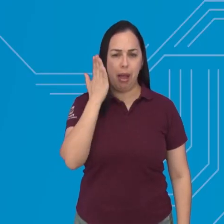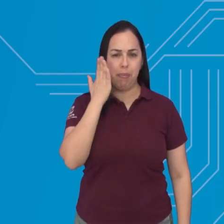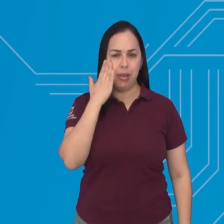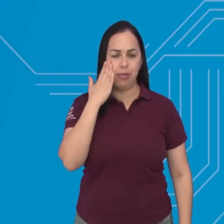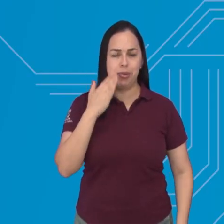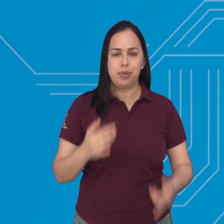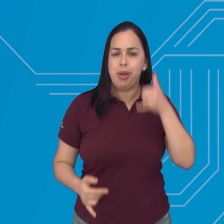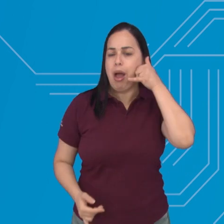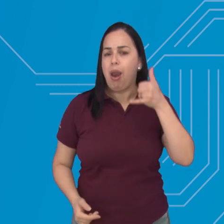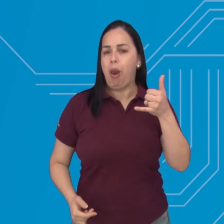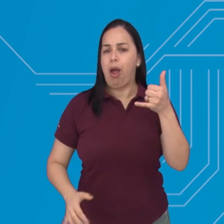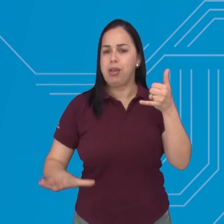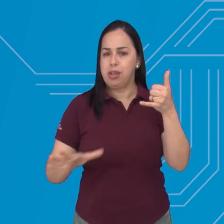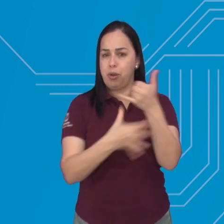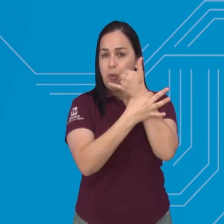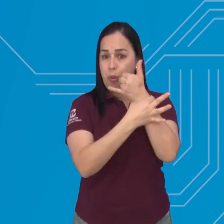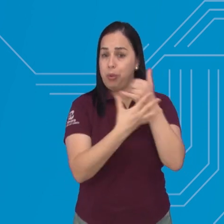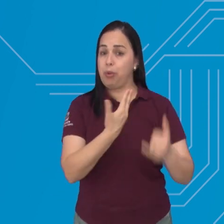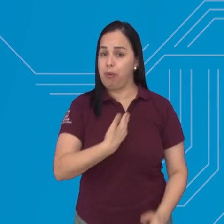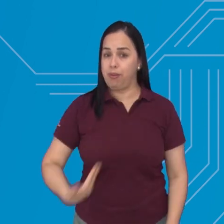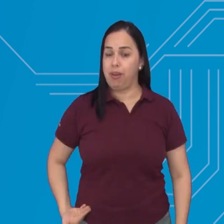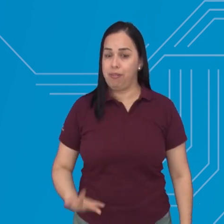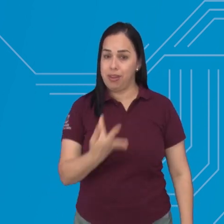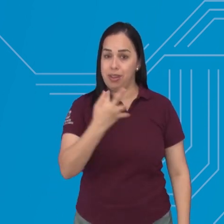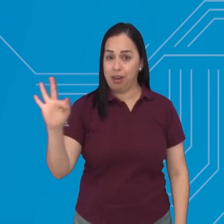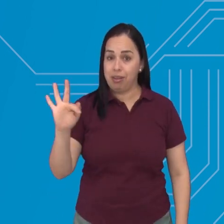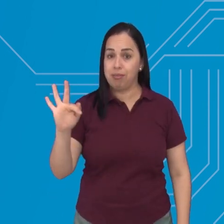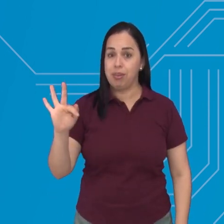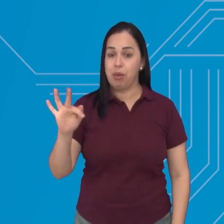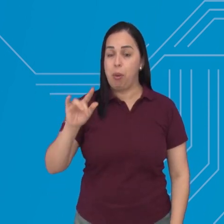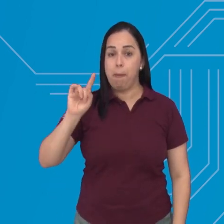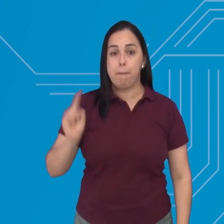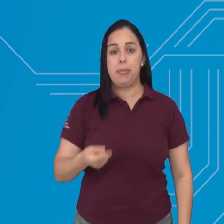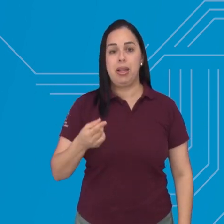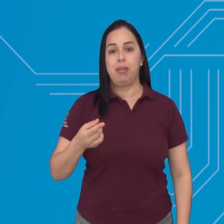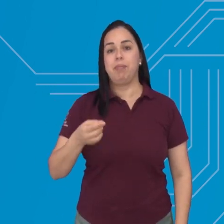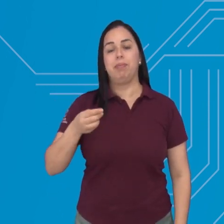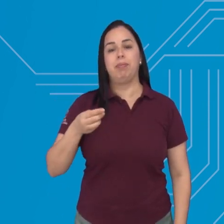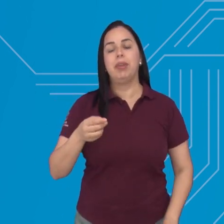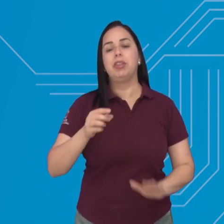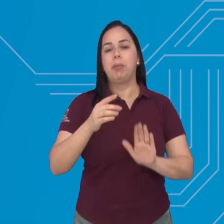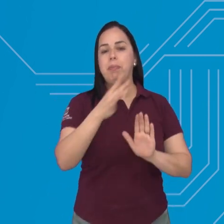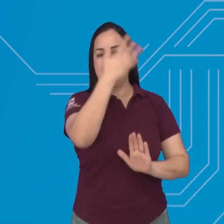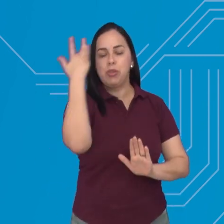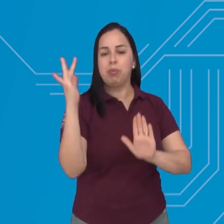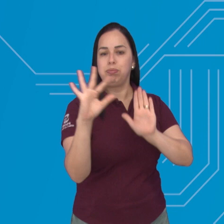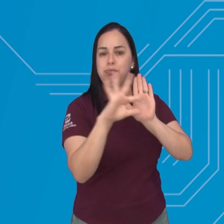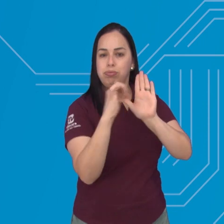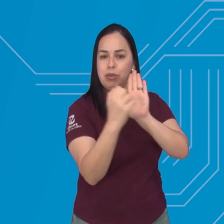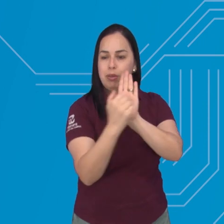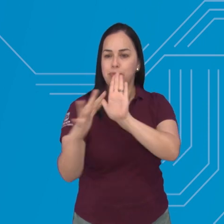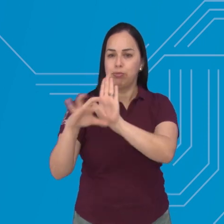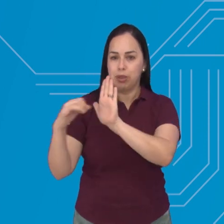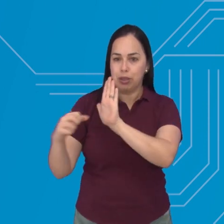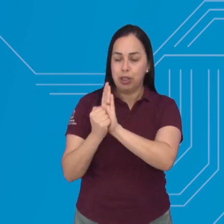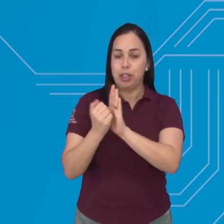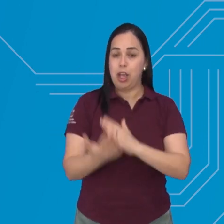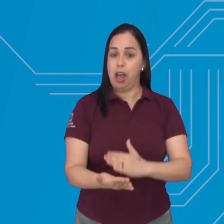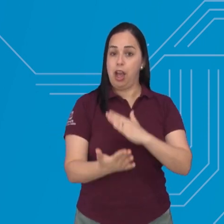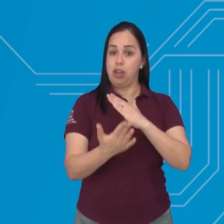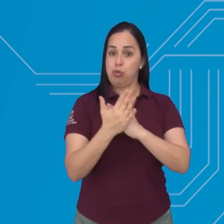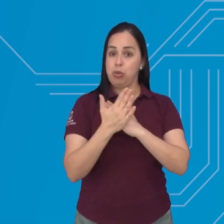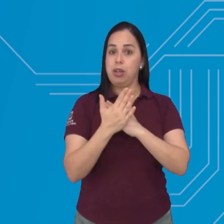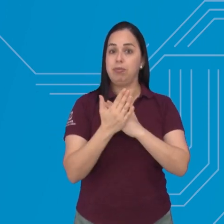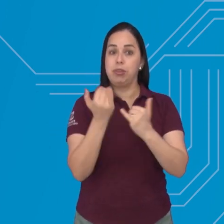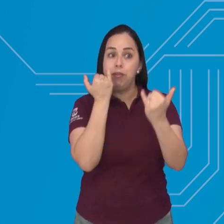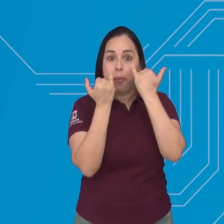projeto Celular Seguro do Governo Federal? Já são mais de 1 milhão de usuários cadastrados na ferramenta que vem ajudar na proteção dos